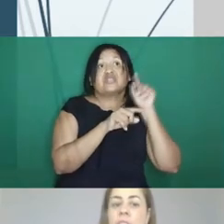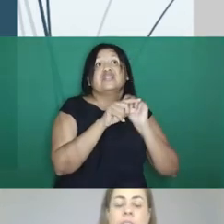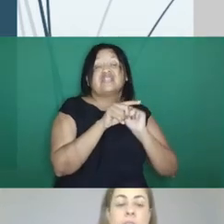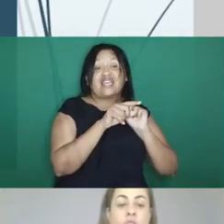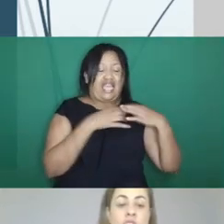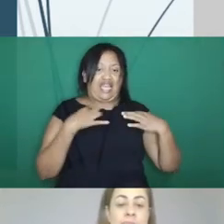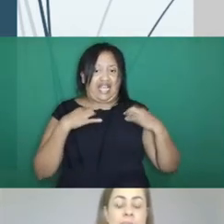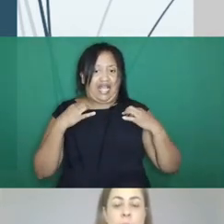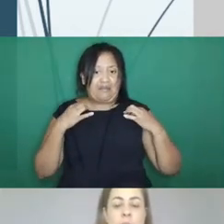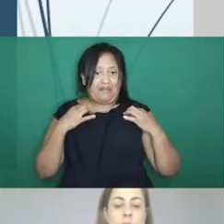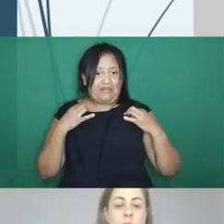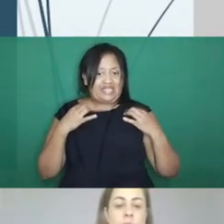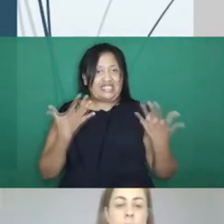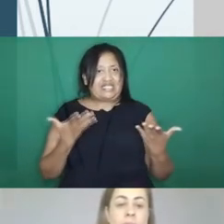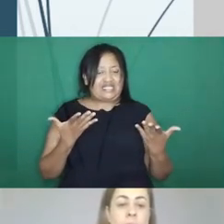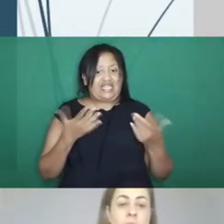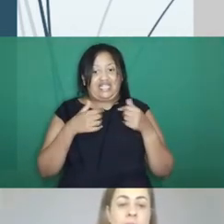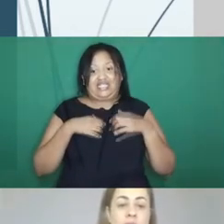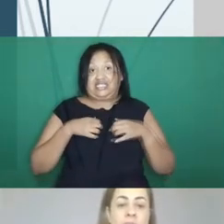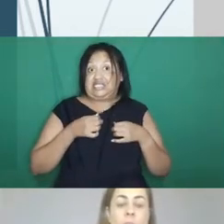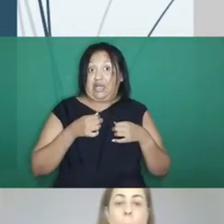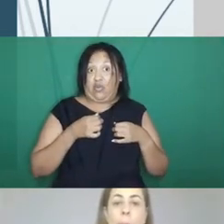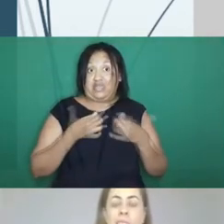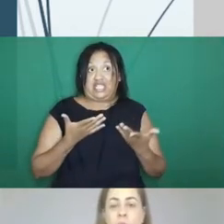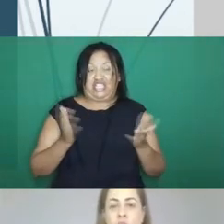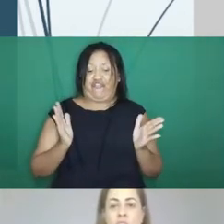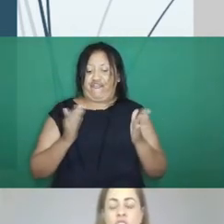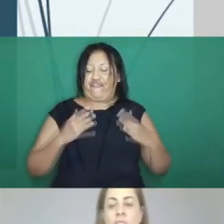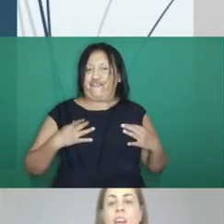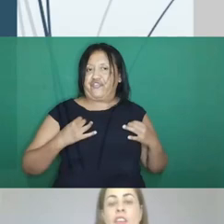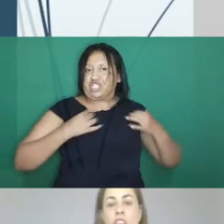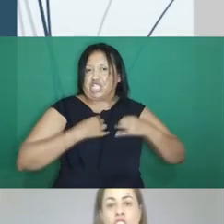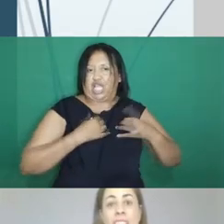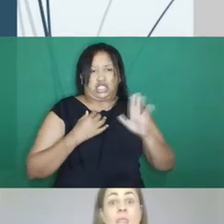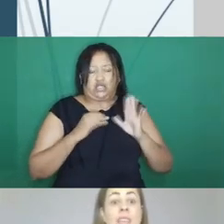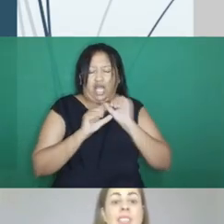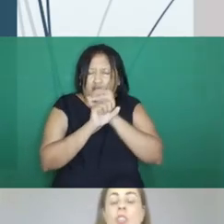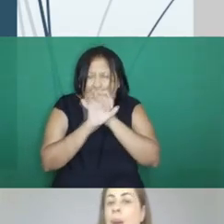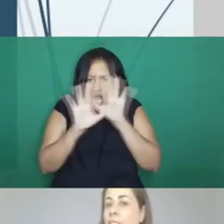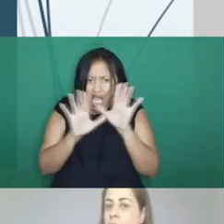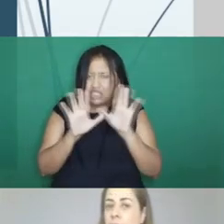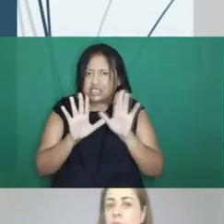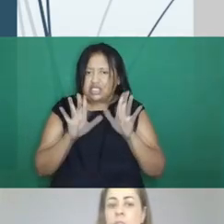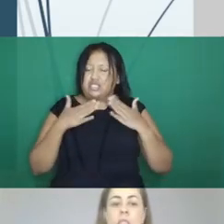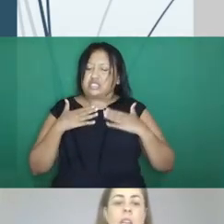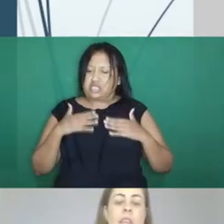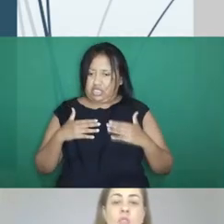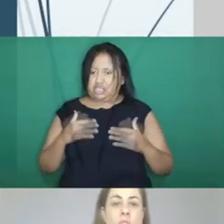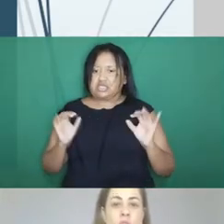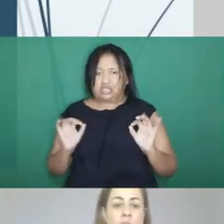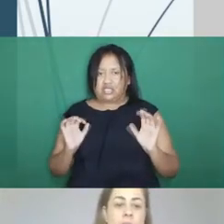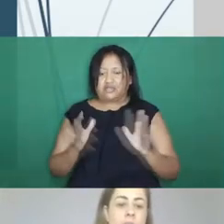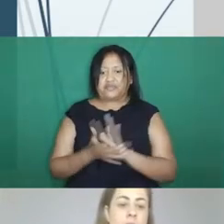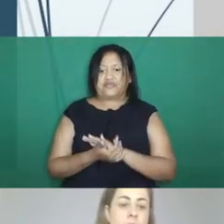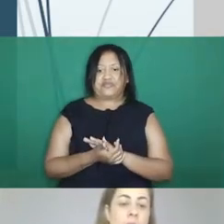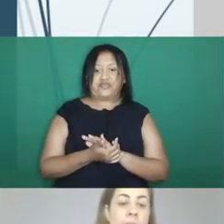então a camisa ela está opaca ou seja ela está fechada não tá Transparente é